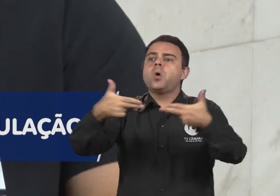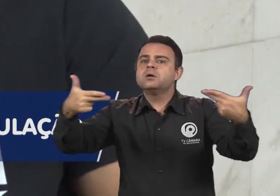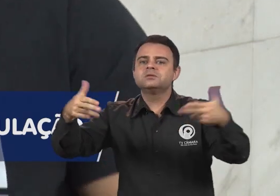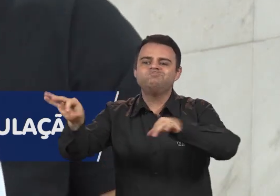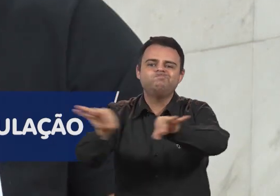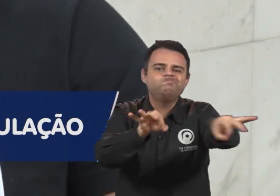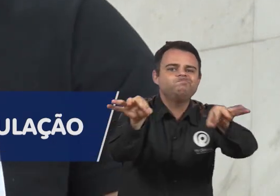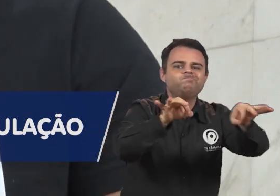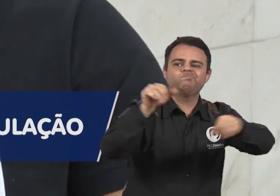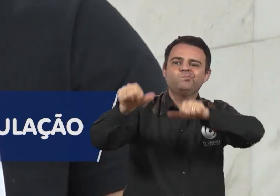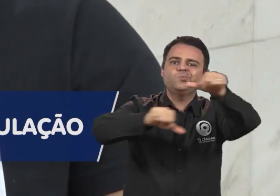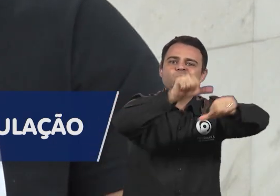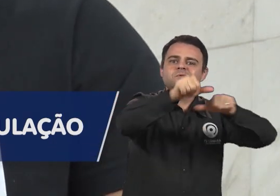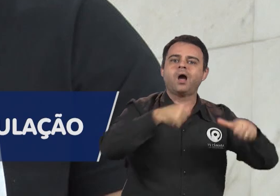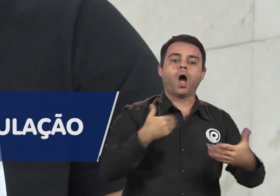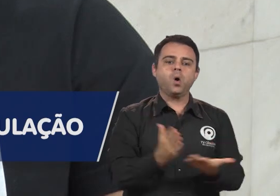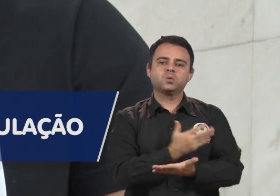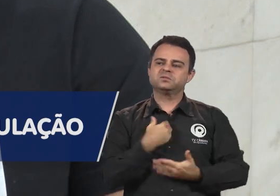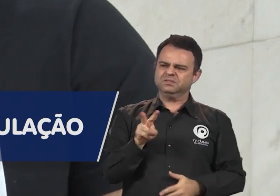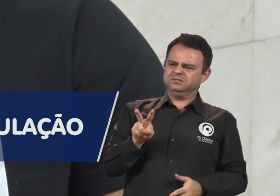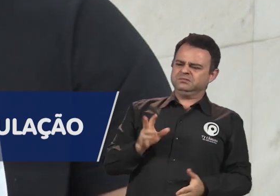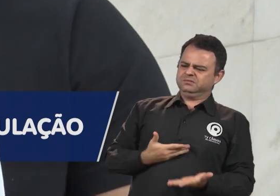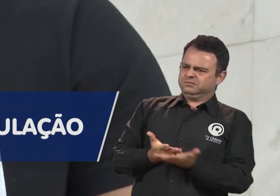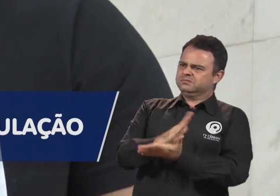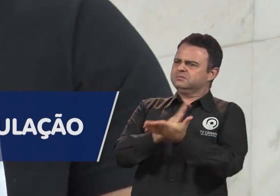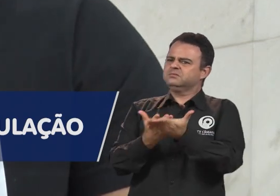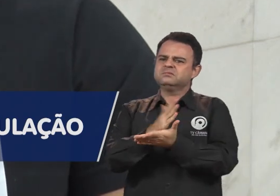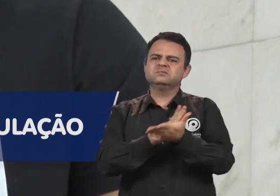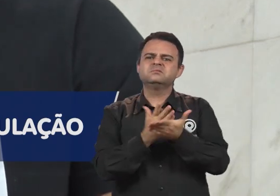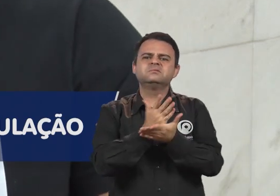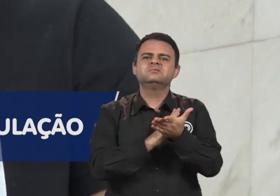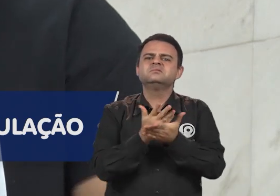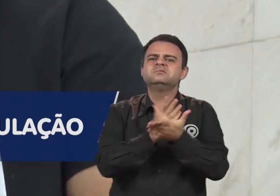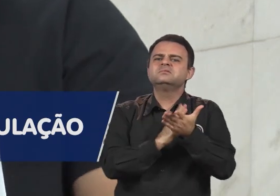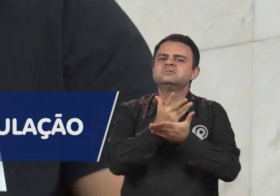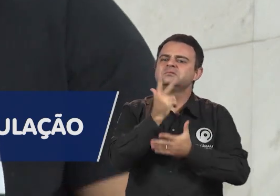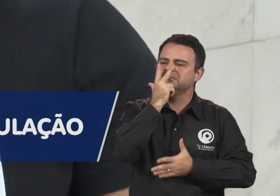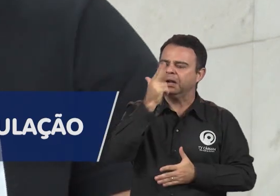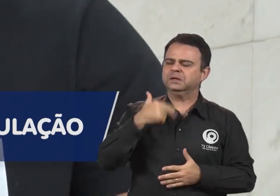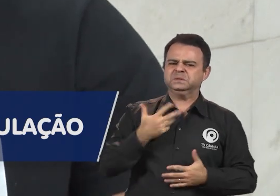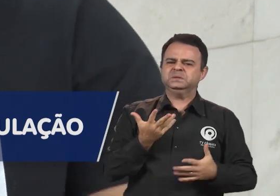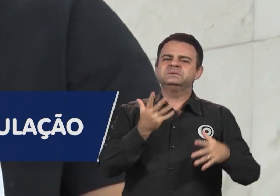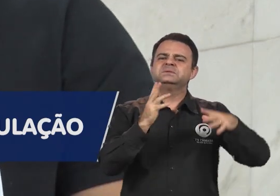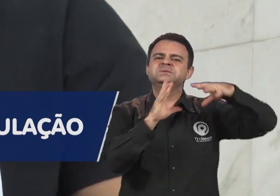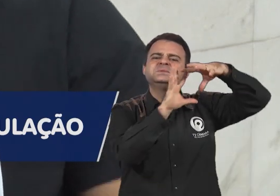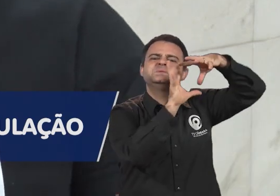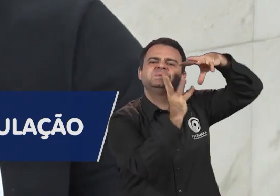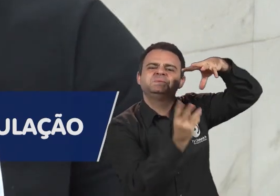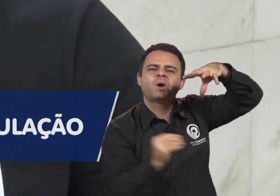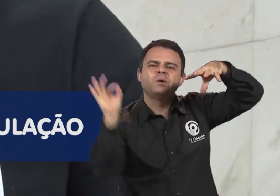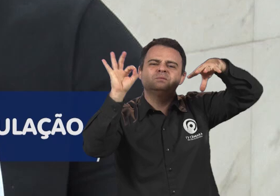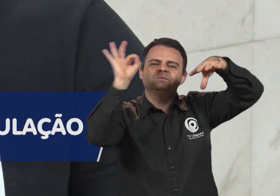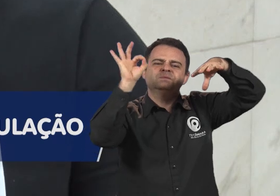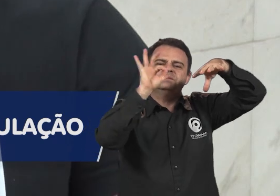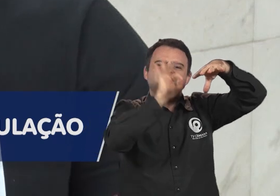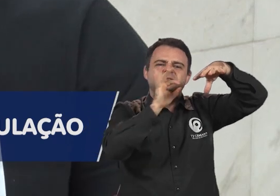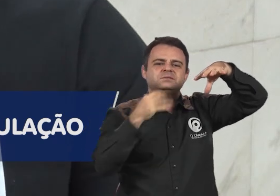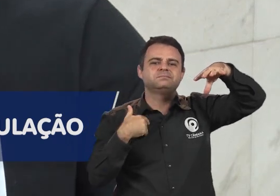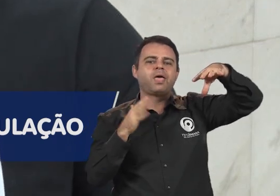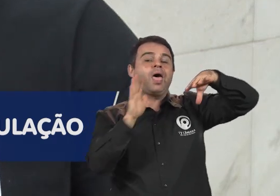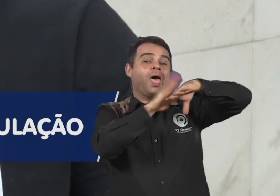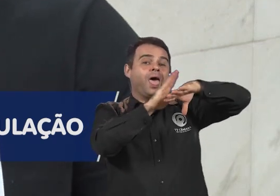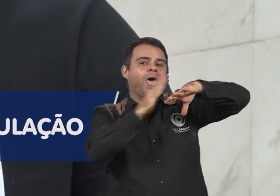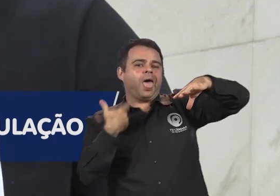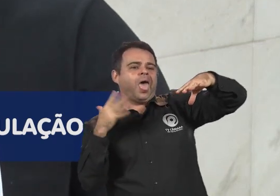gera alguns desconfortos, né? Igual você mexer num vespeiro ou num conjunto de APM ali, às vezes você vai tomar algumas ferroadas.